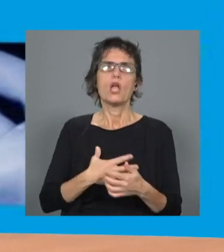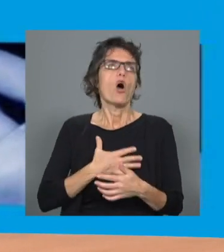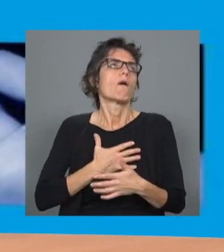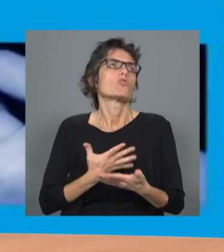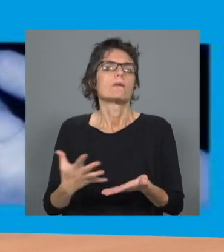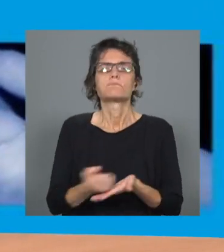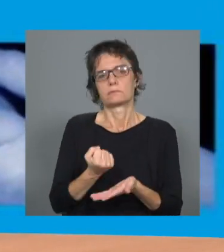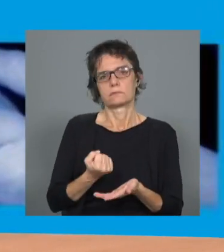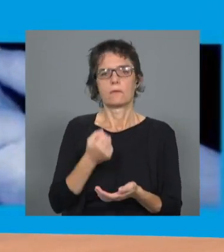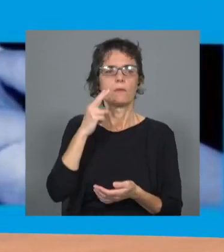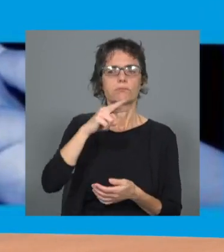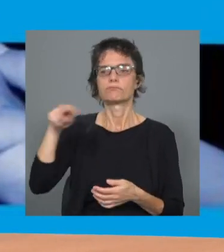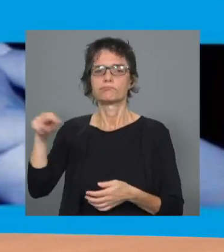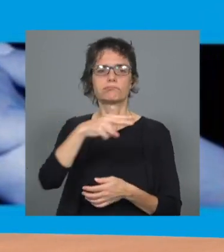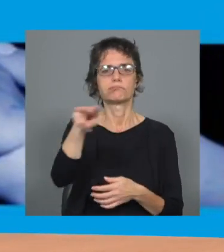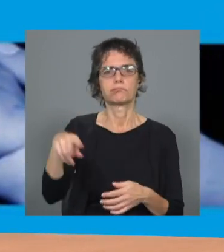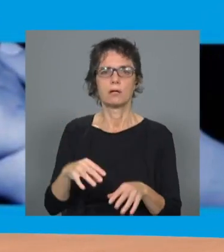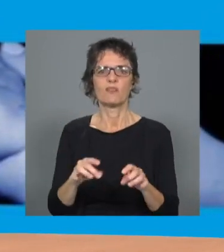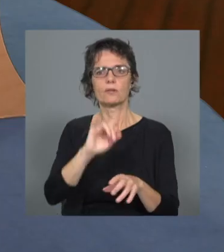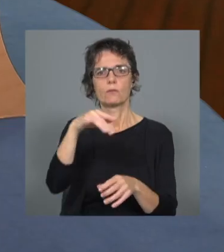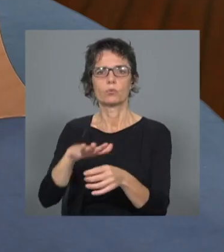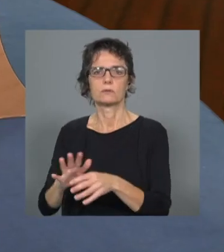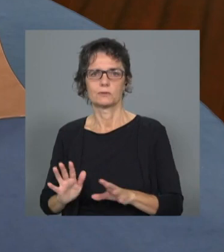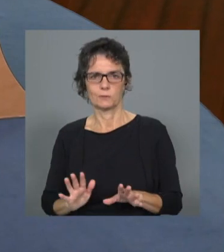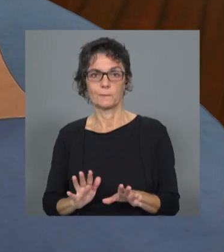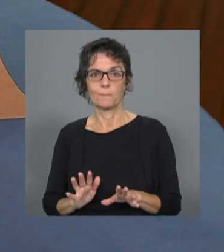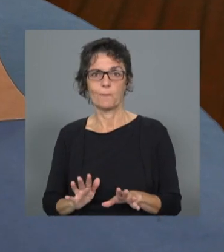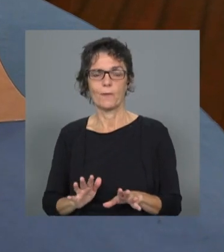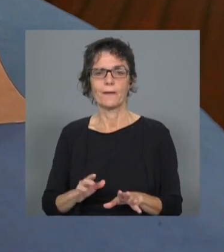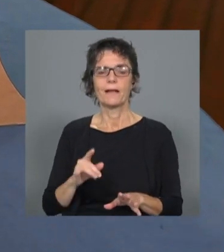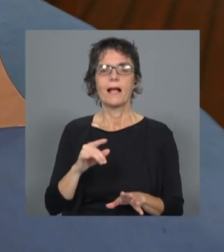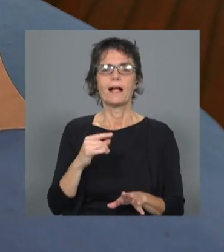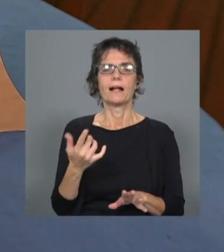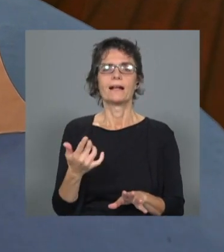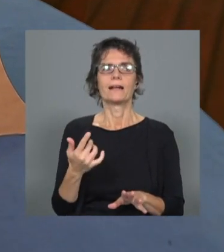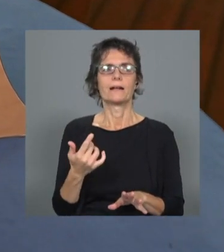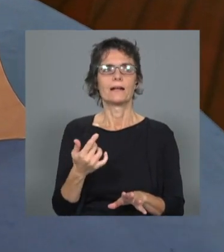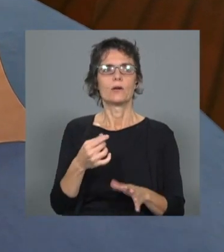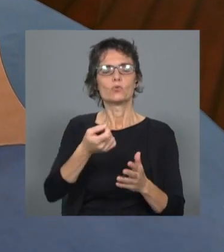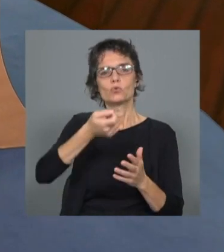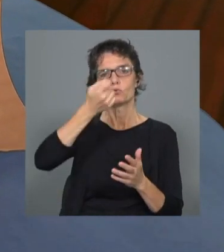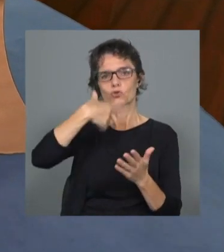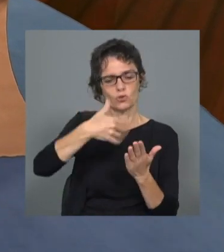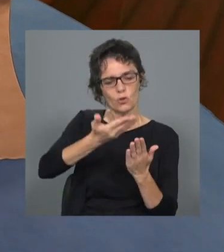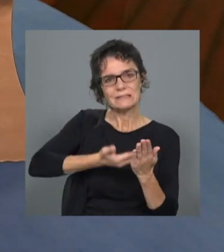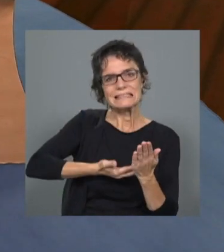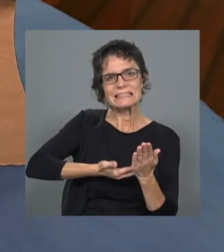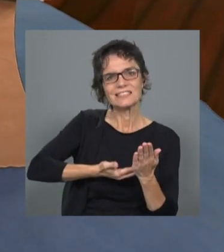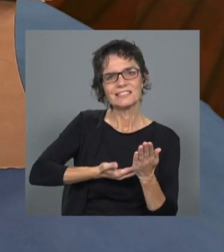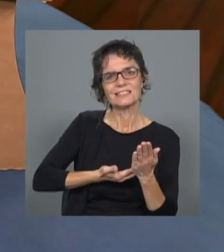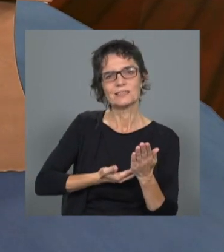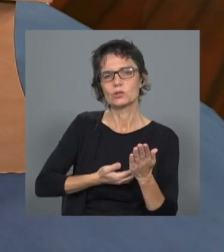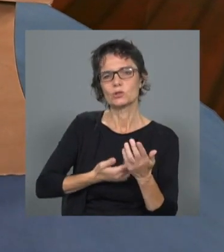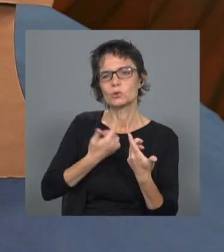ou aquilo ou aquilo outro, não é? Porque não estive na situação. E os contos, qualquer conto, qualquer narrativa, de facto potencia-nos